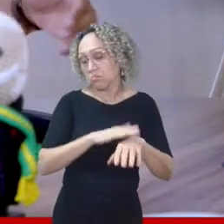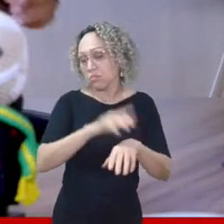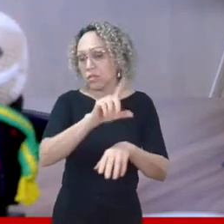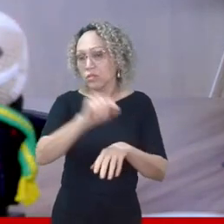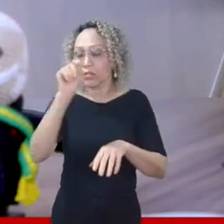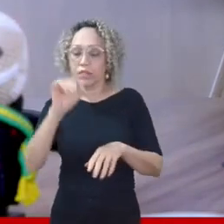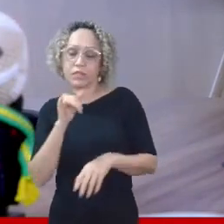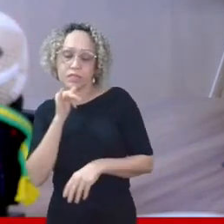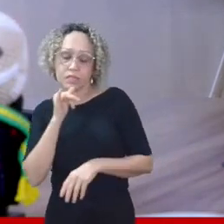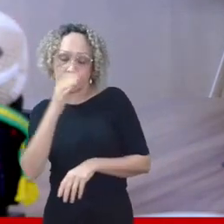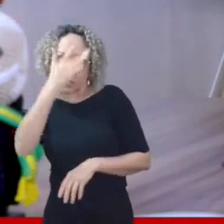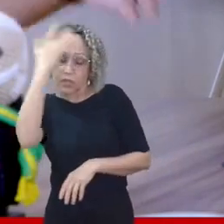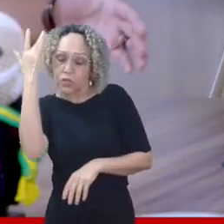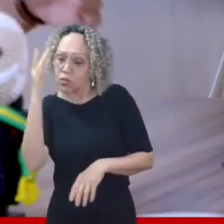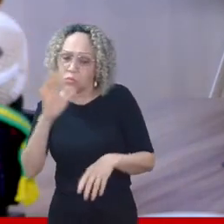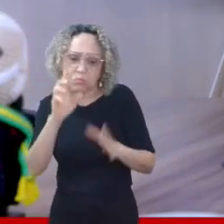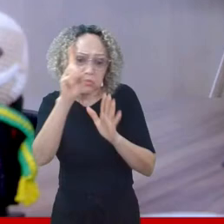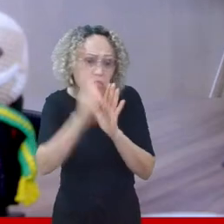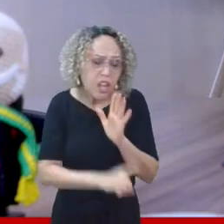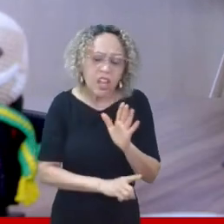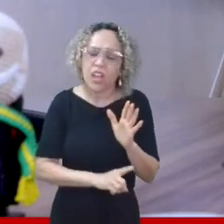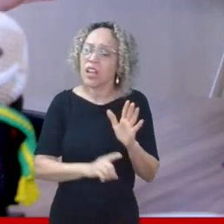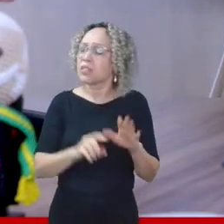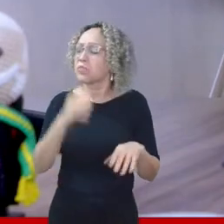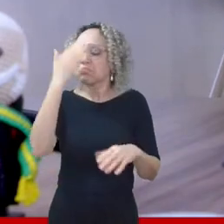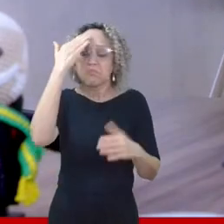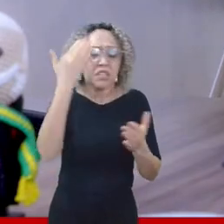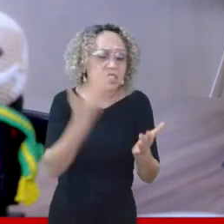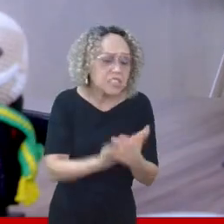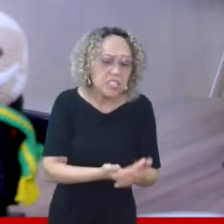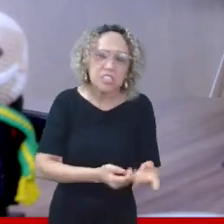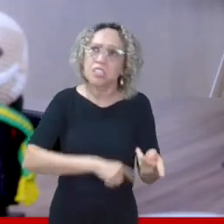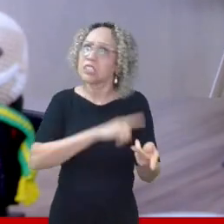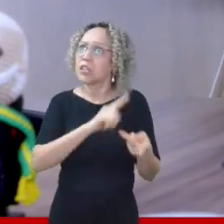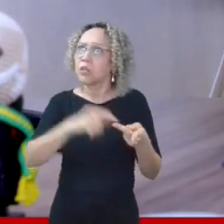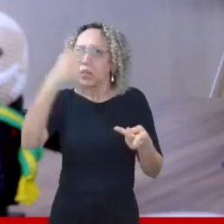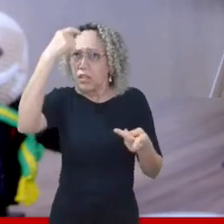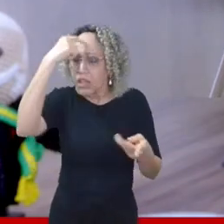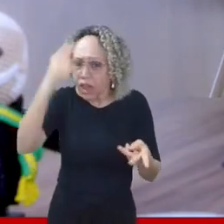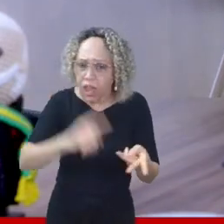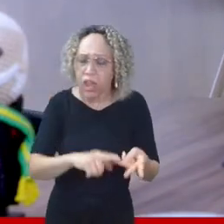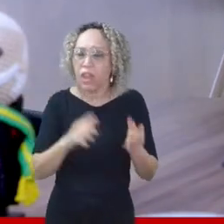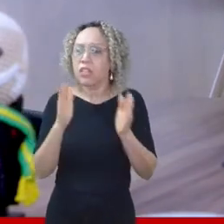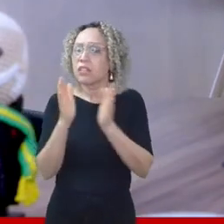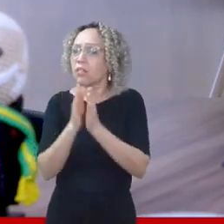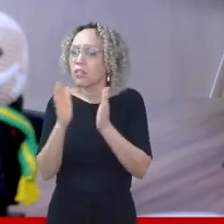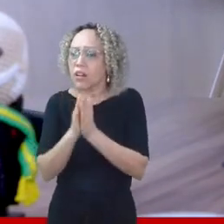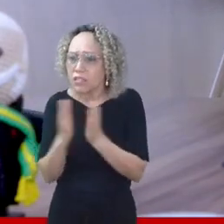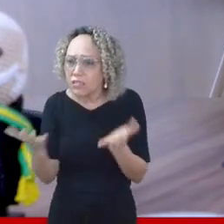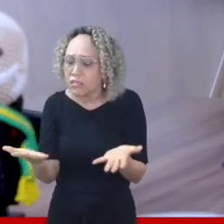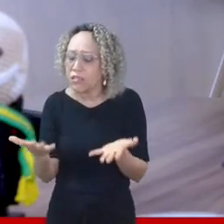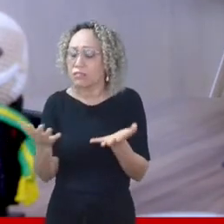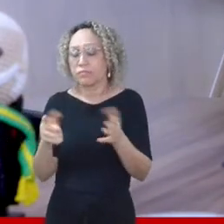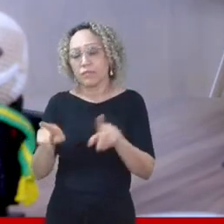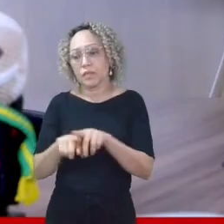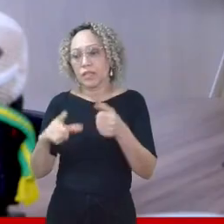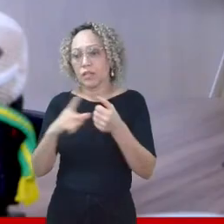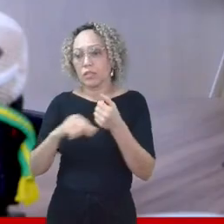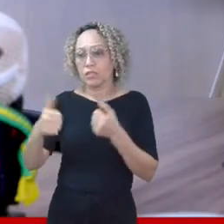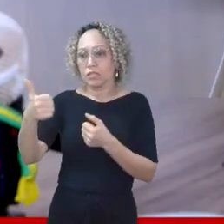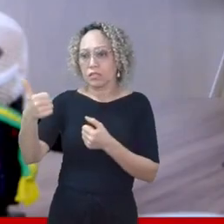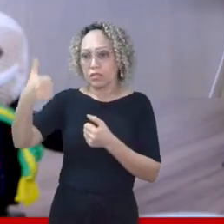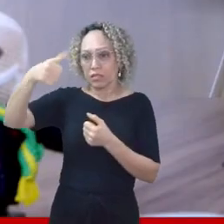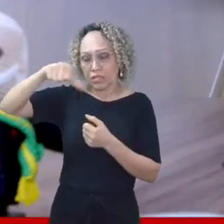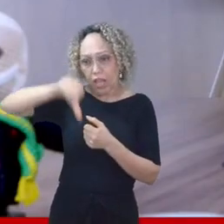livre crença, de livre culto, de livre consciência. E a gente também tem o artigo 19 que estabelece